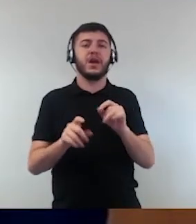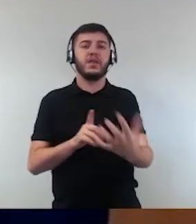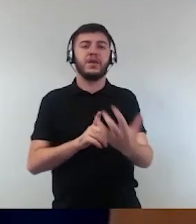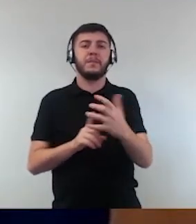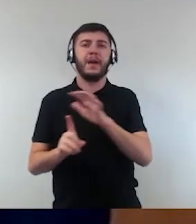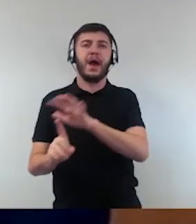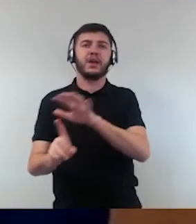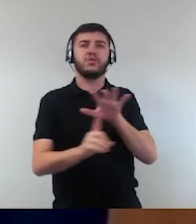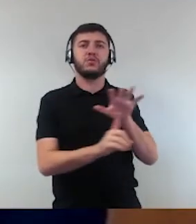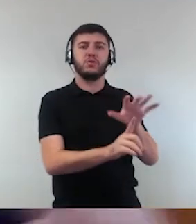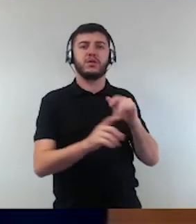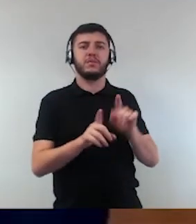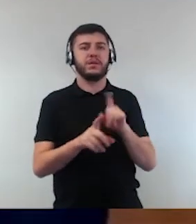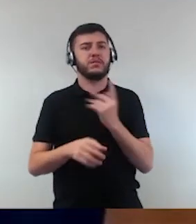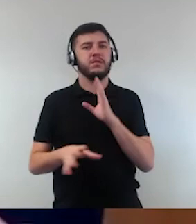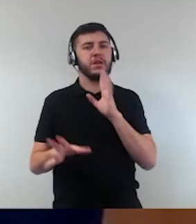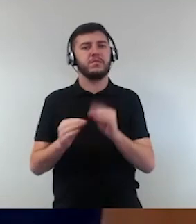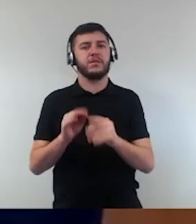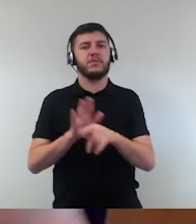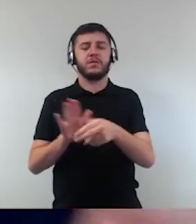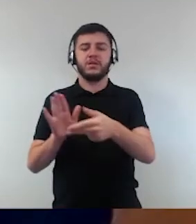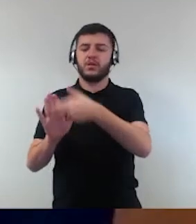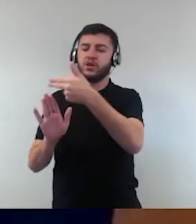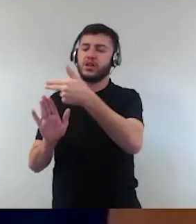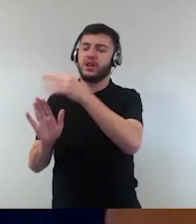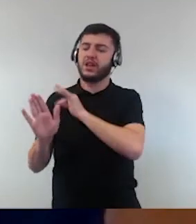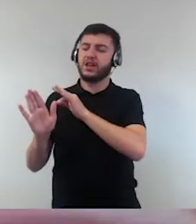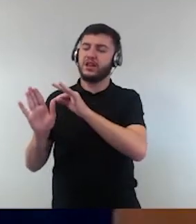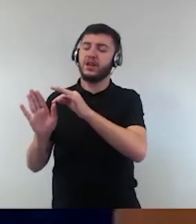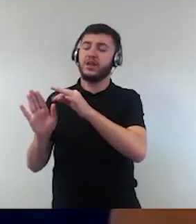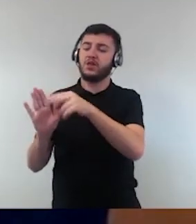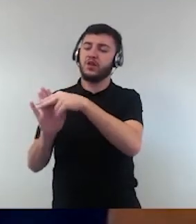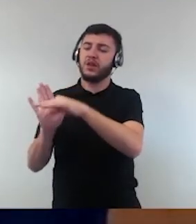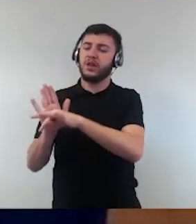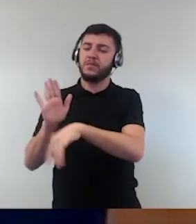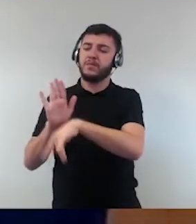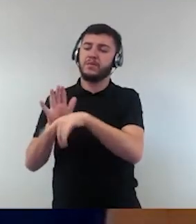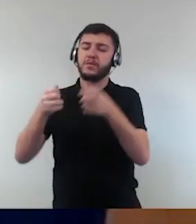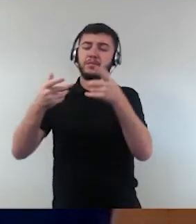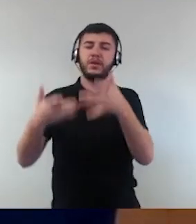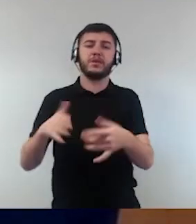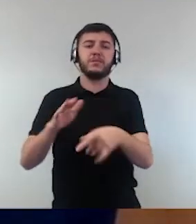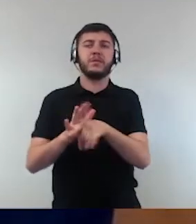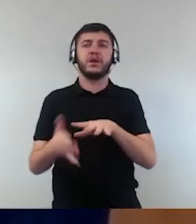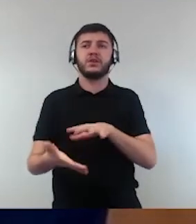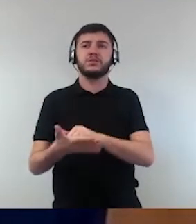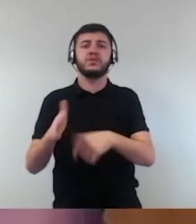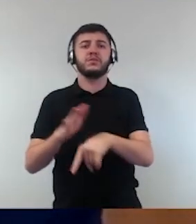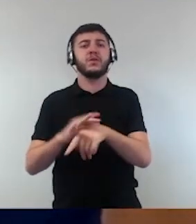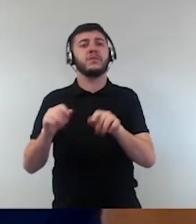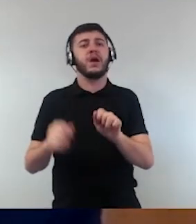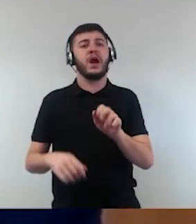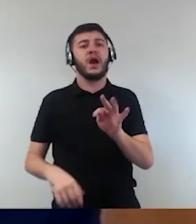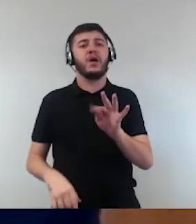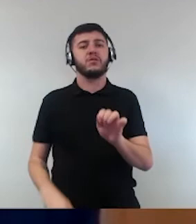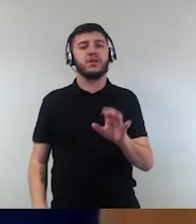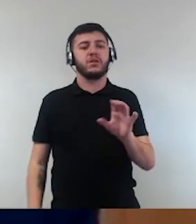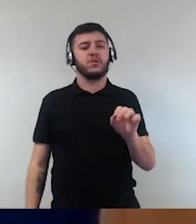técnica, de princípios regulatórios que privilegiem a autocomposição, faz sentido isso?